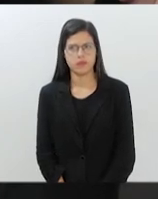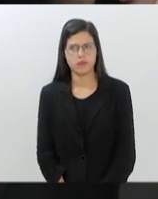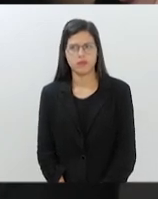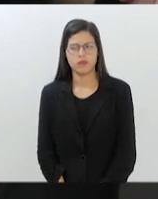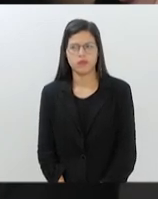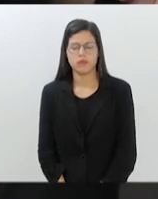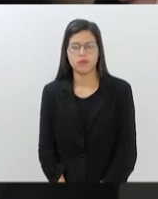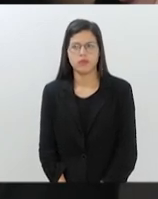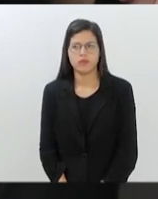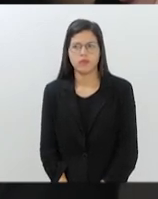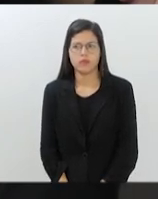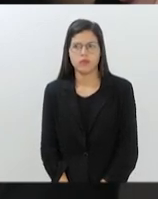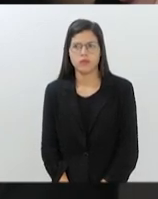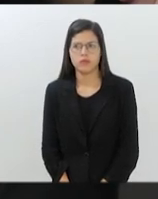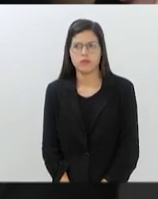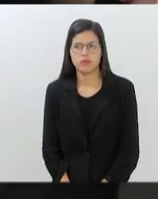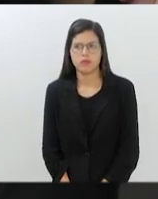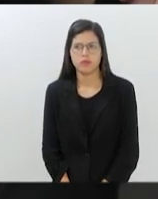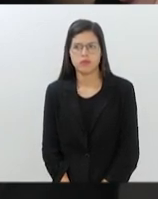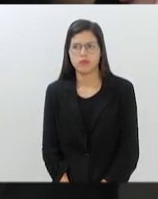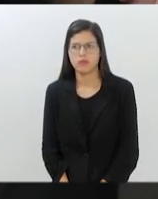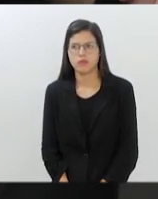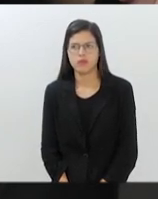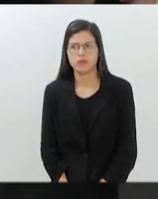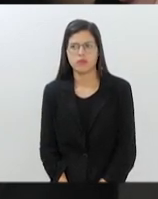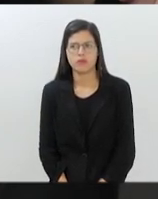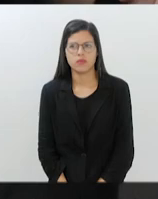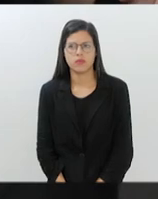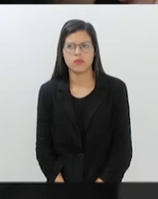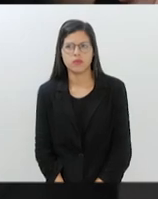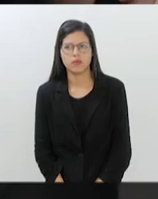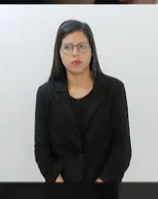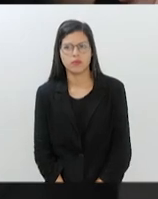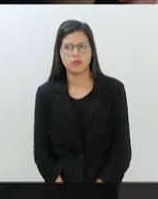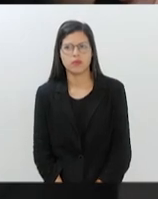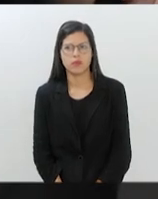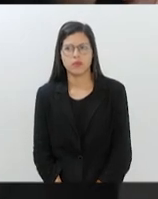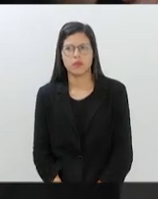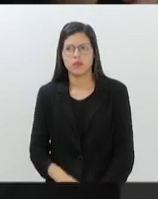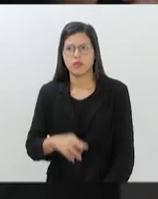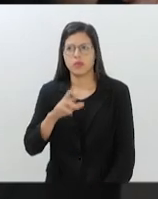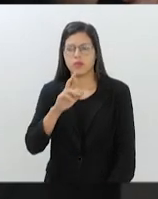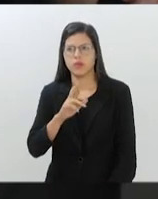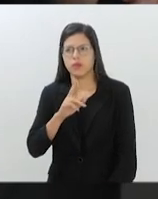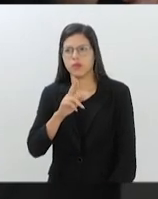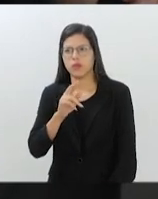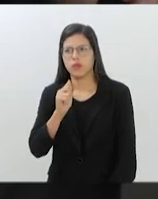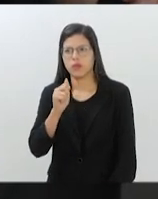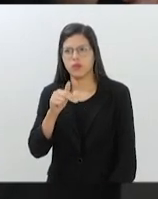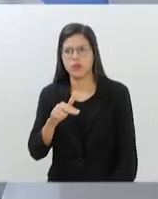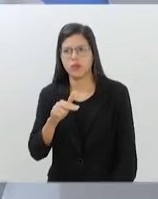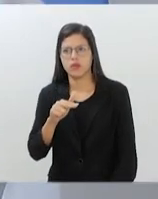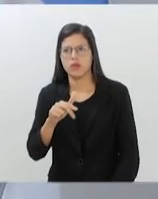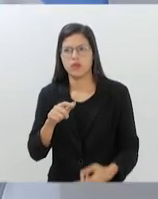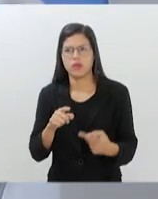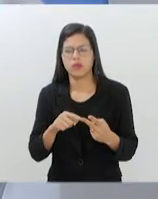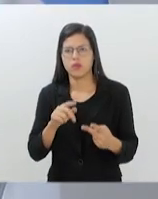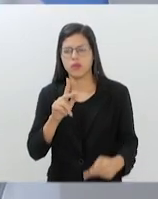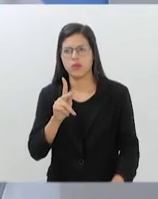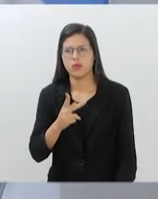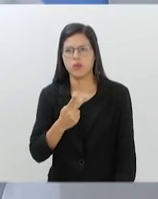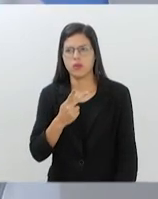eh foram lá curti caraval Senor uruan fo Ela curtiu o carnaval Hugo Leal Senor